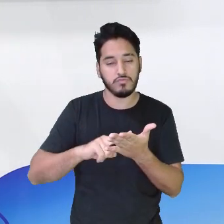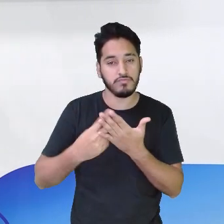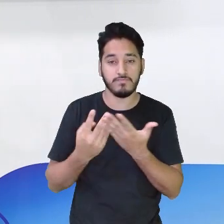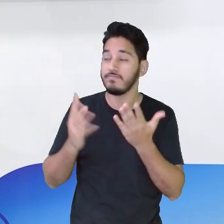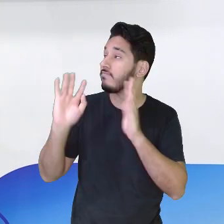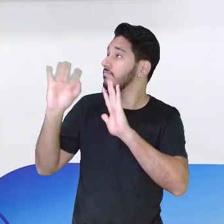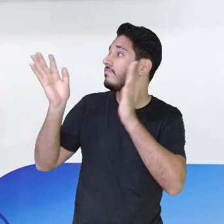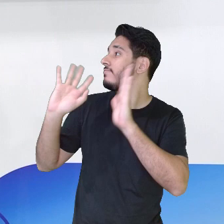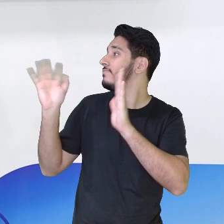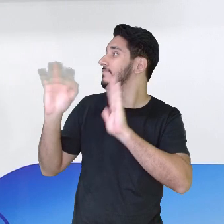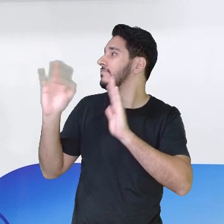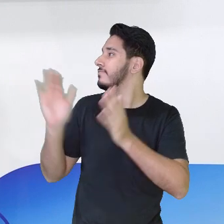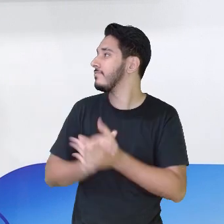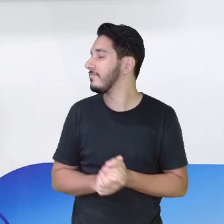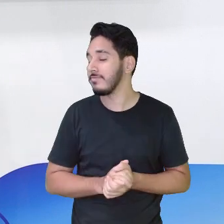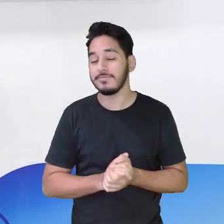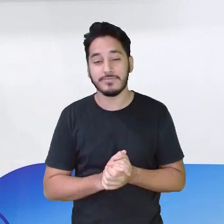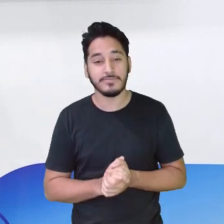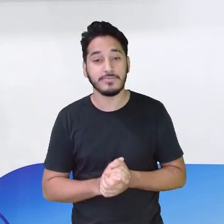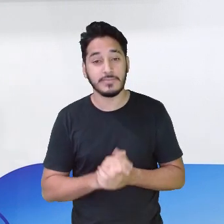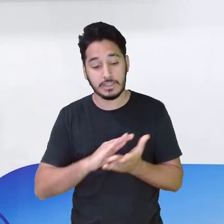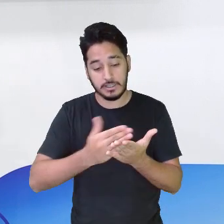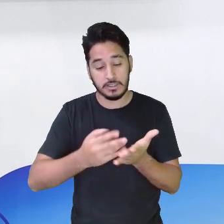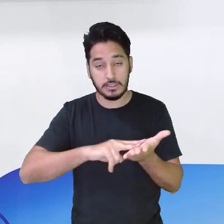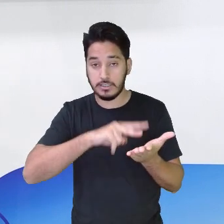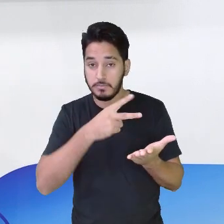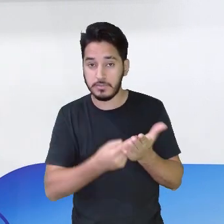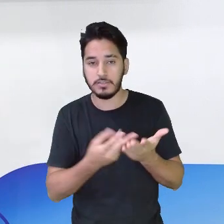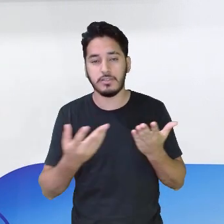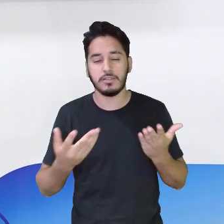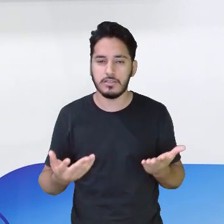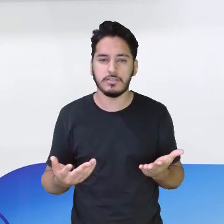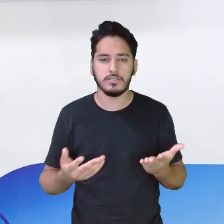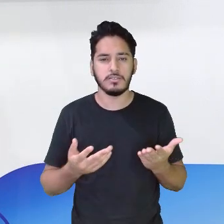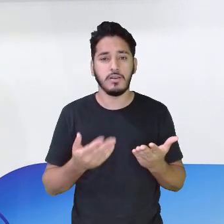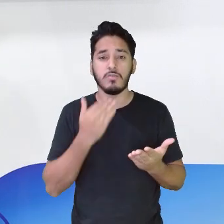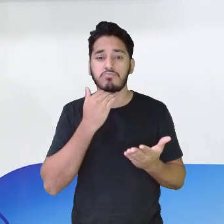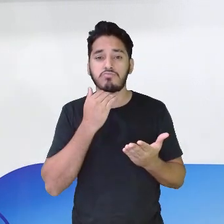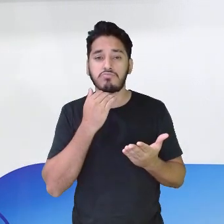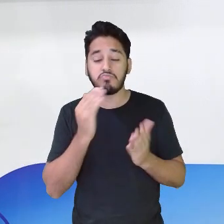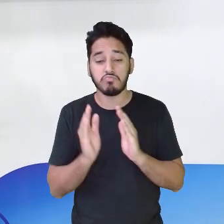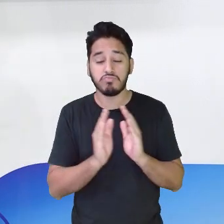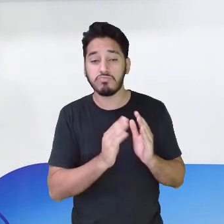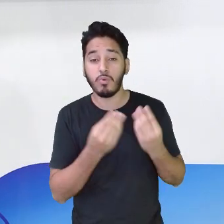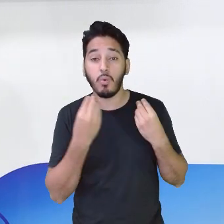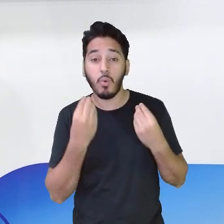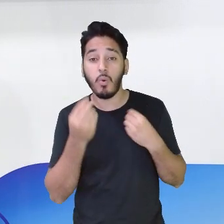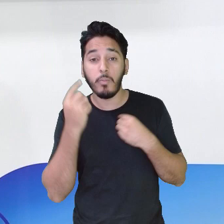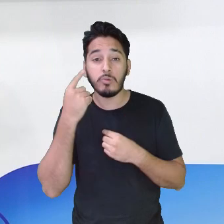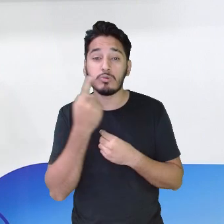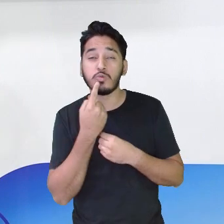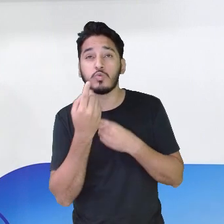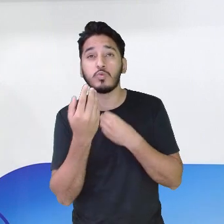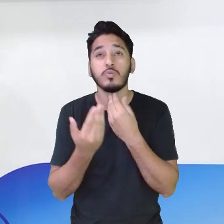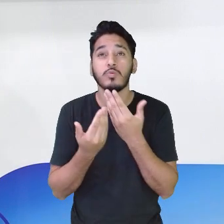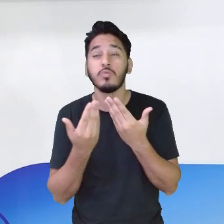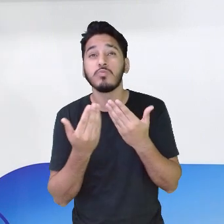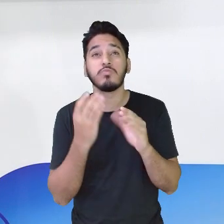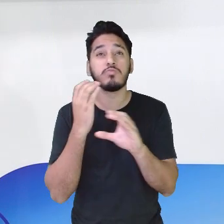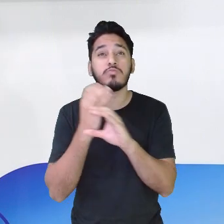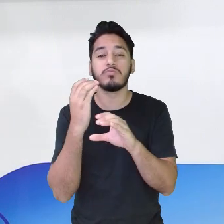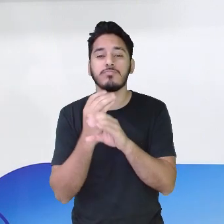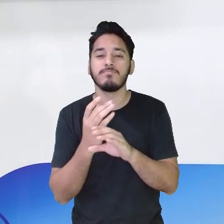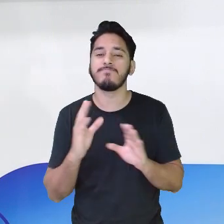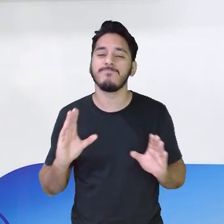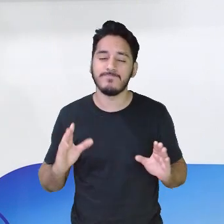um maravilhoso trabalho de interpretação, né? Sem eles, vocês sabem que a equipe não